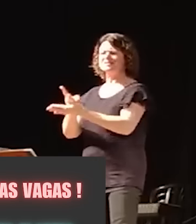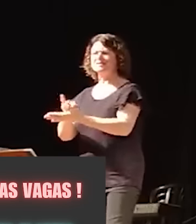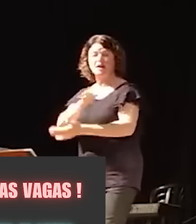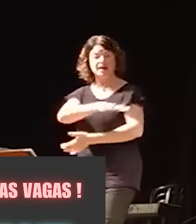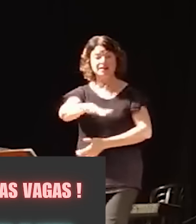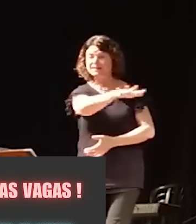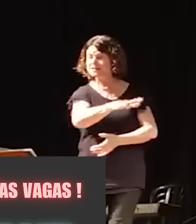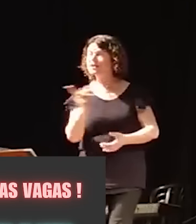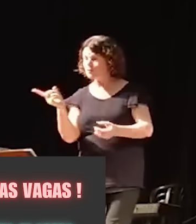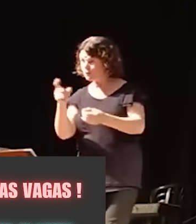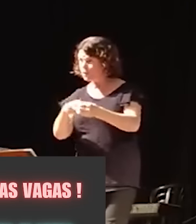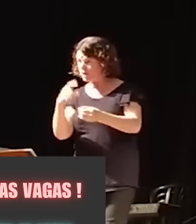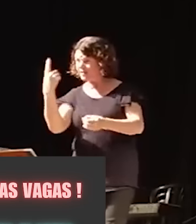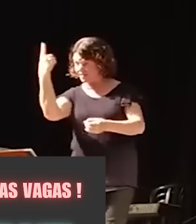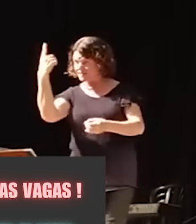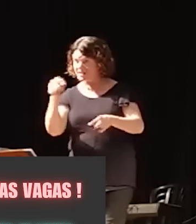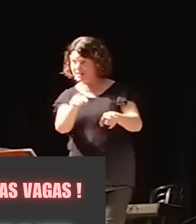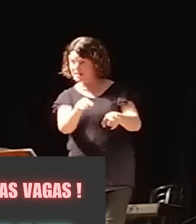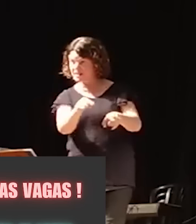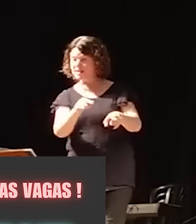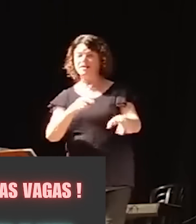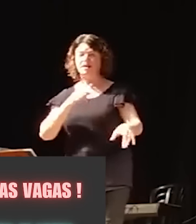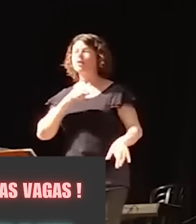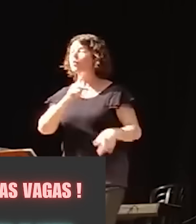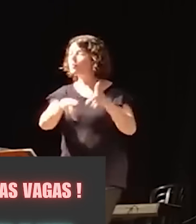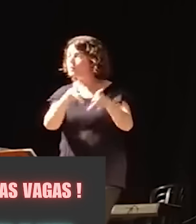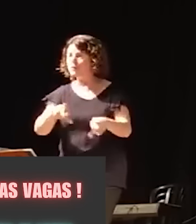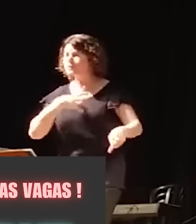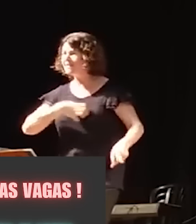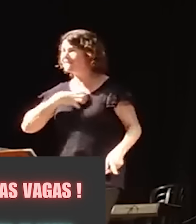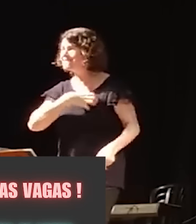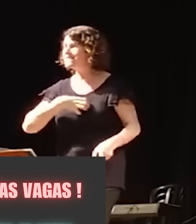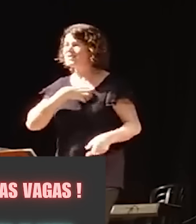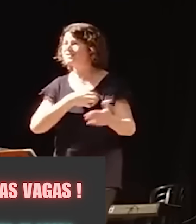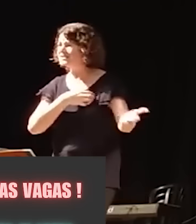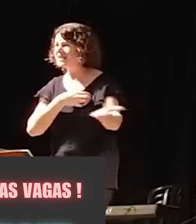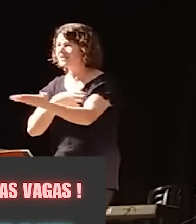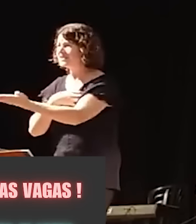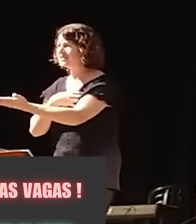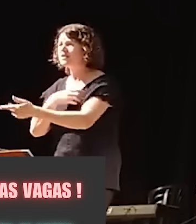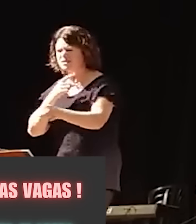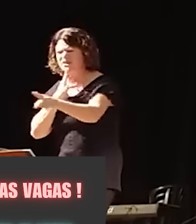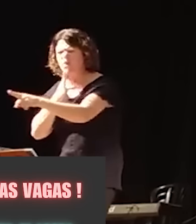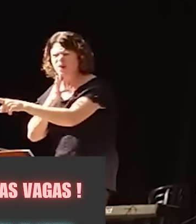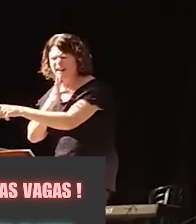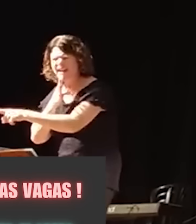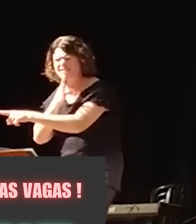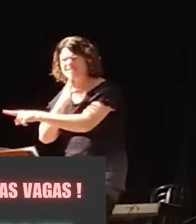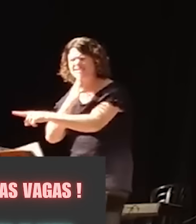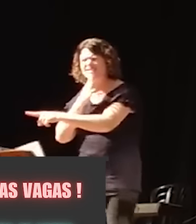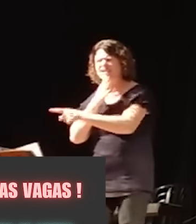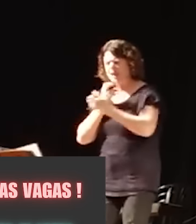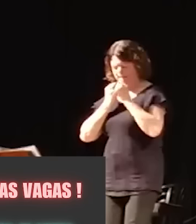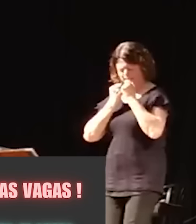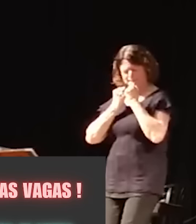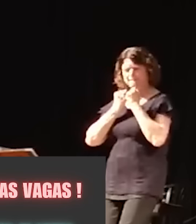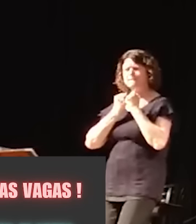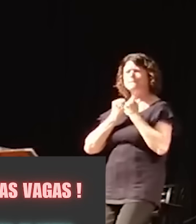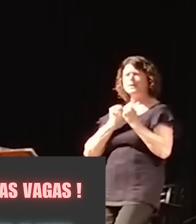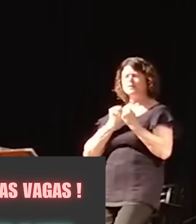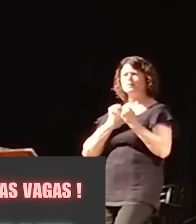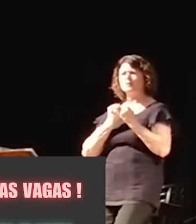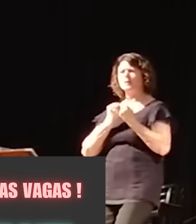angustiado você já ficou angustiado Você conhece o peso que há nos ombros de um pai de família que precisa sustentar